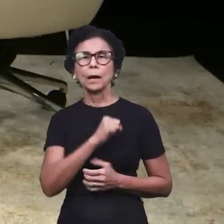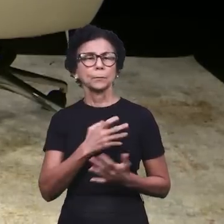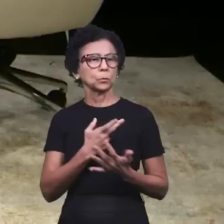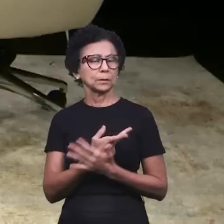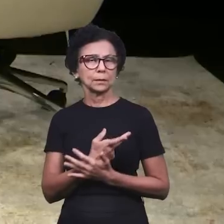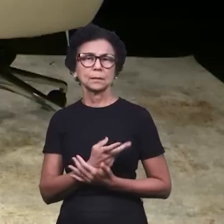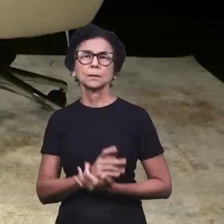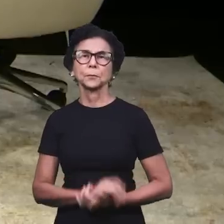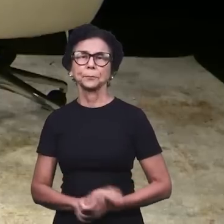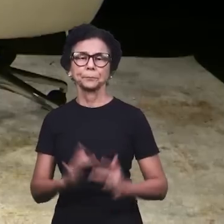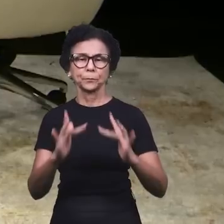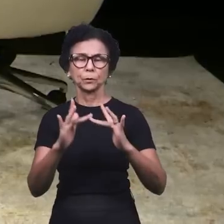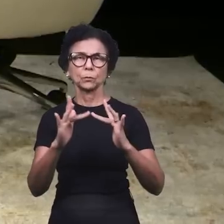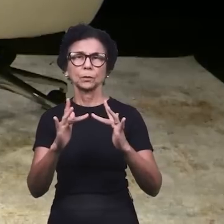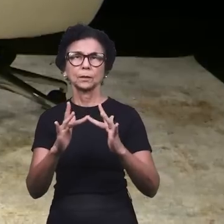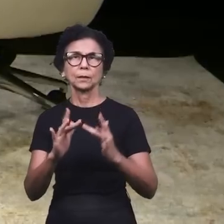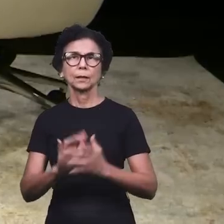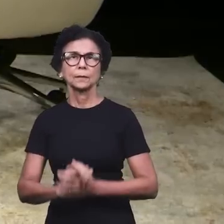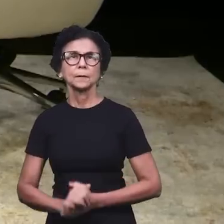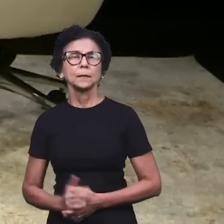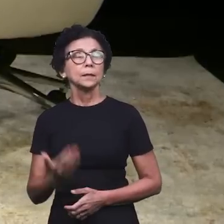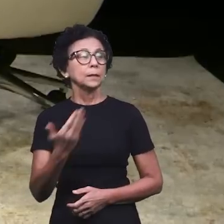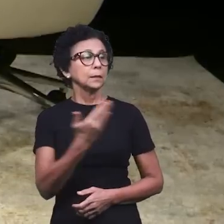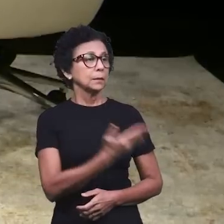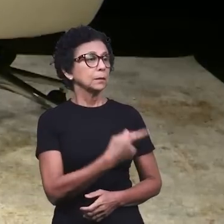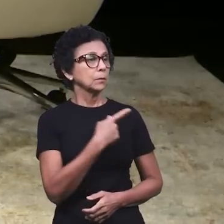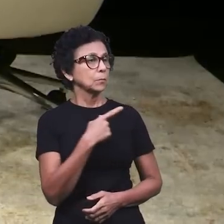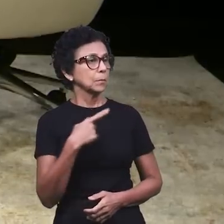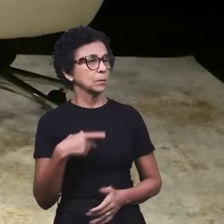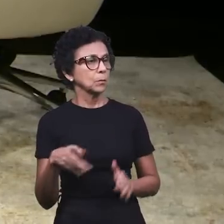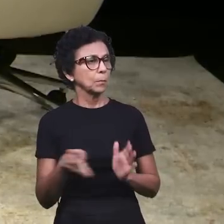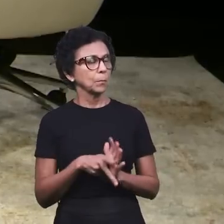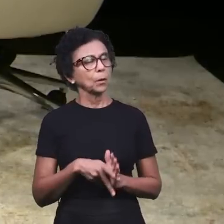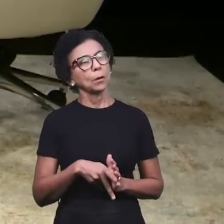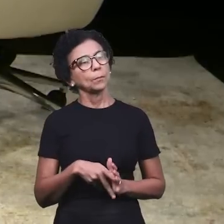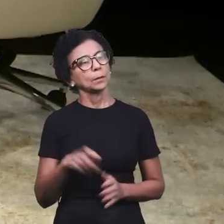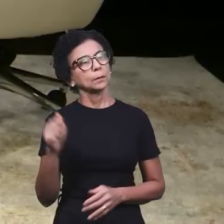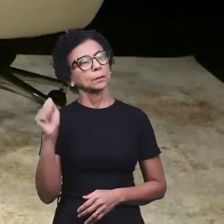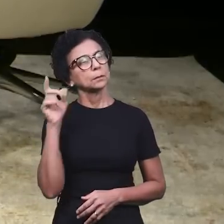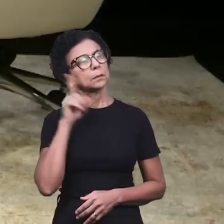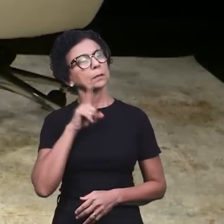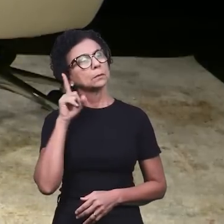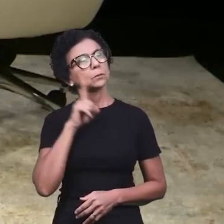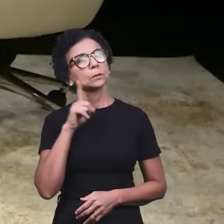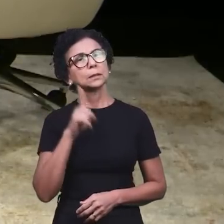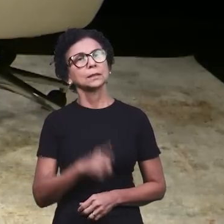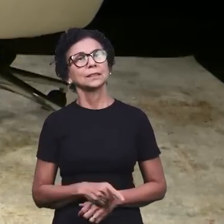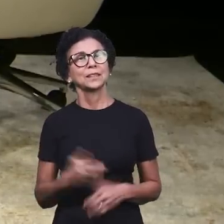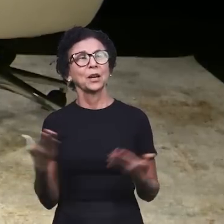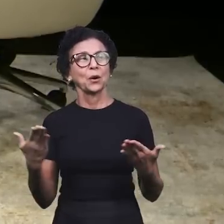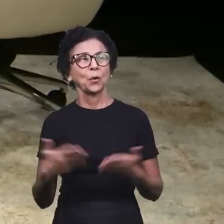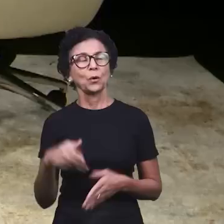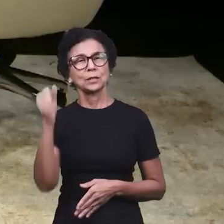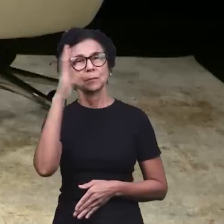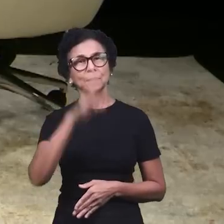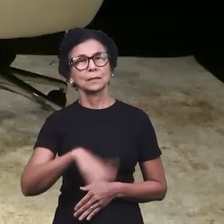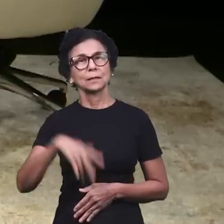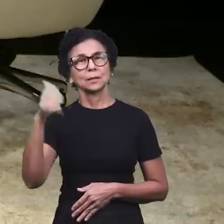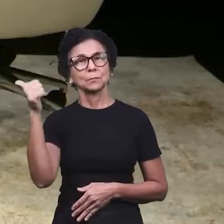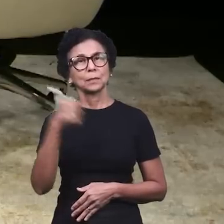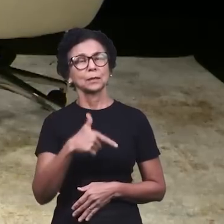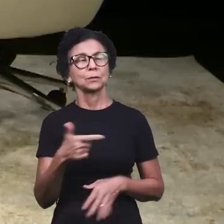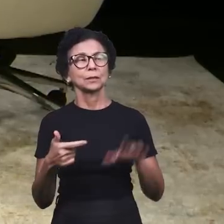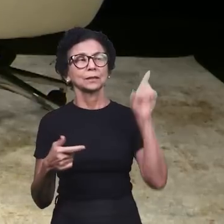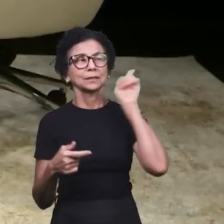aqui o pastor Donald, que é um pastor americano. Na verdade, hoje ele é mais brasileiro que americano, né, pastor Donald? E que